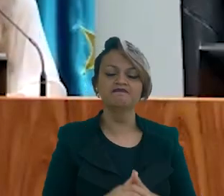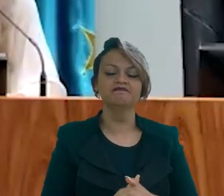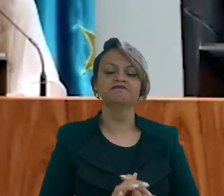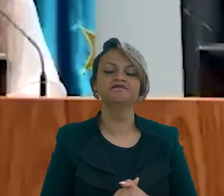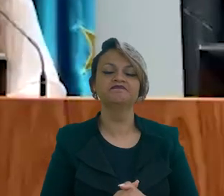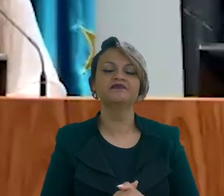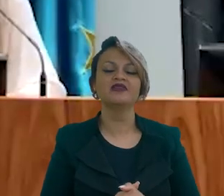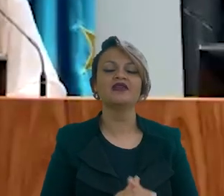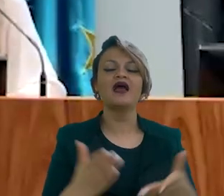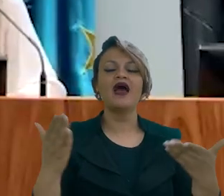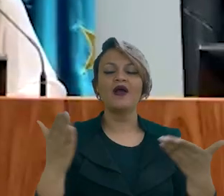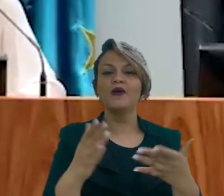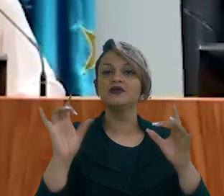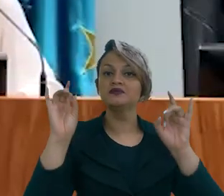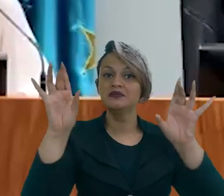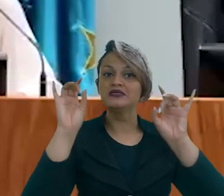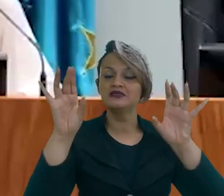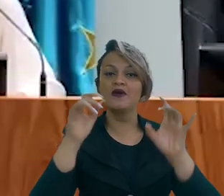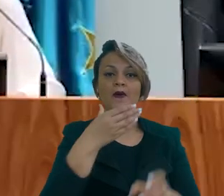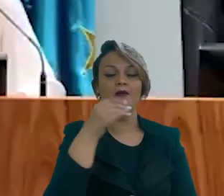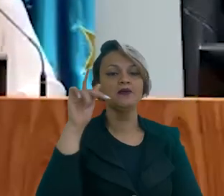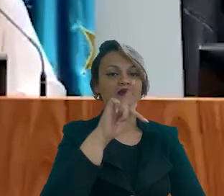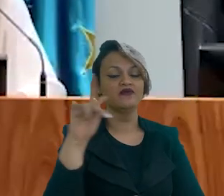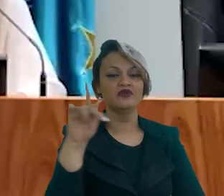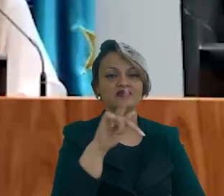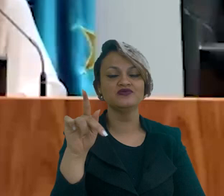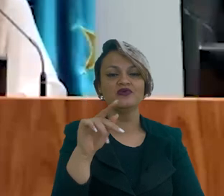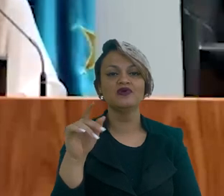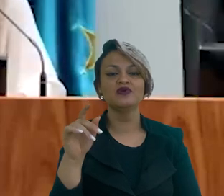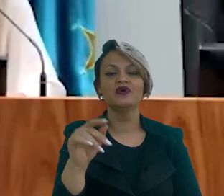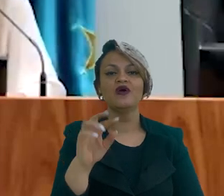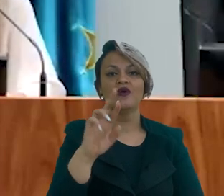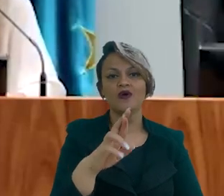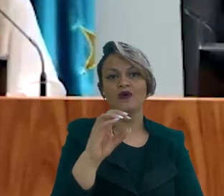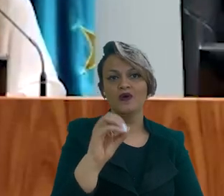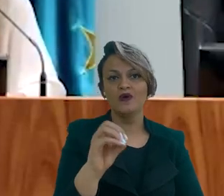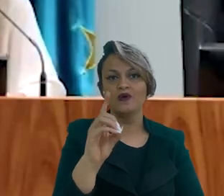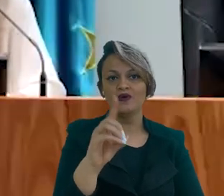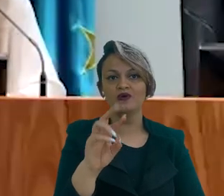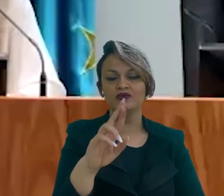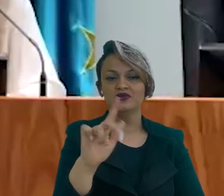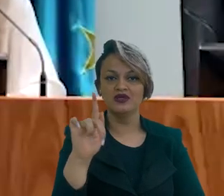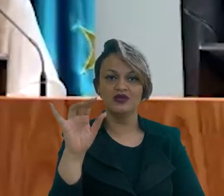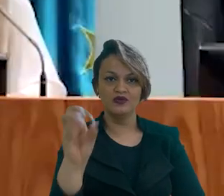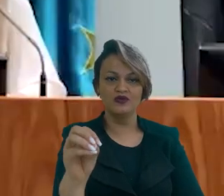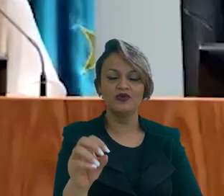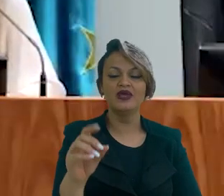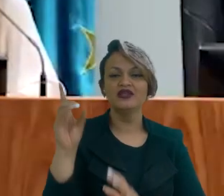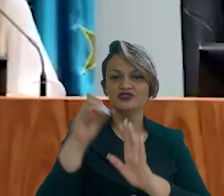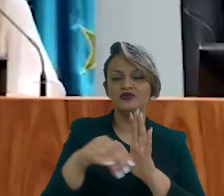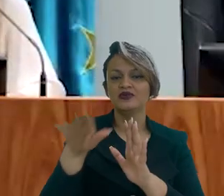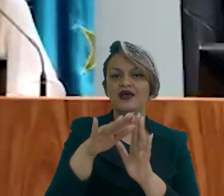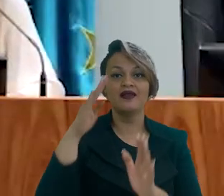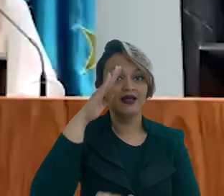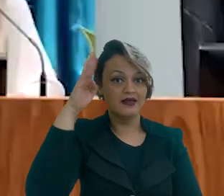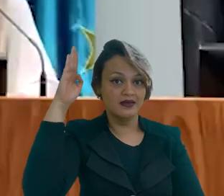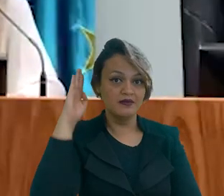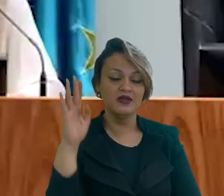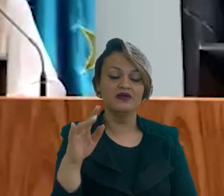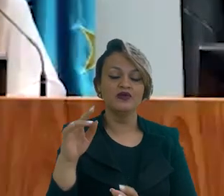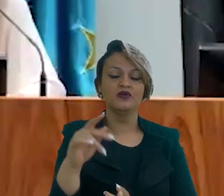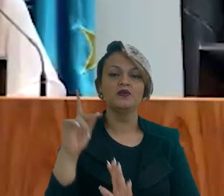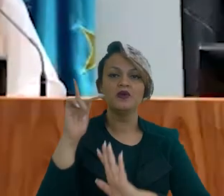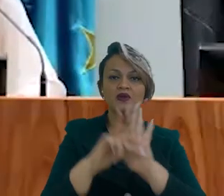agora ouvir ter a honra de ouvir o professor Doutor Rodrigo Lima Vaz Sampaio diretora